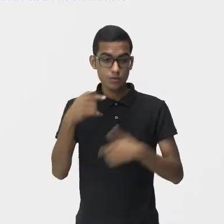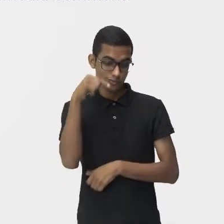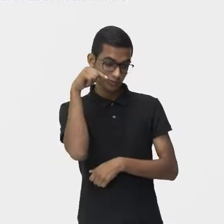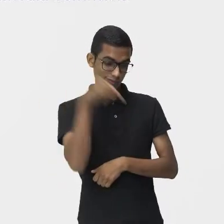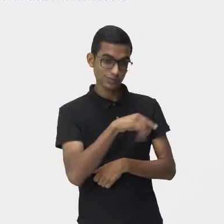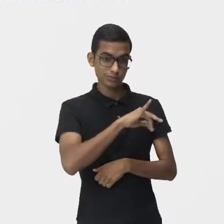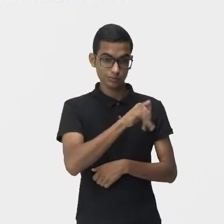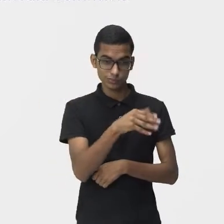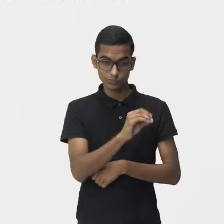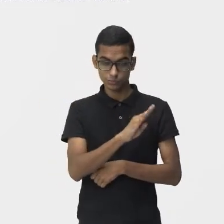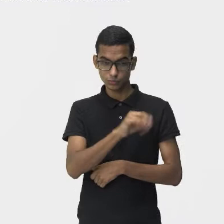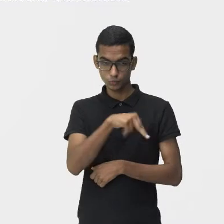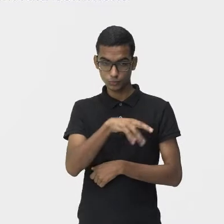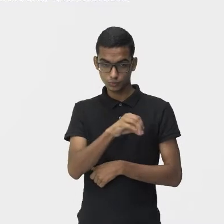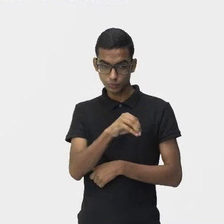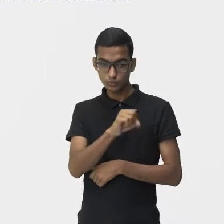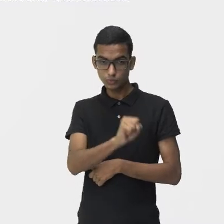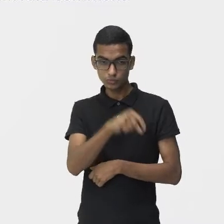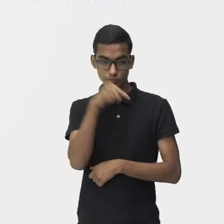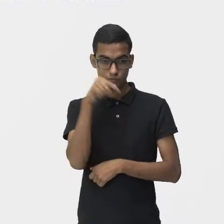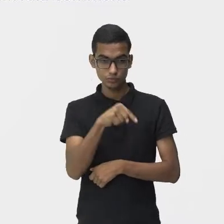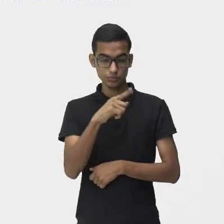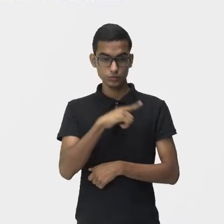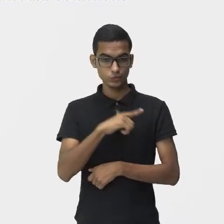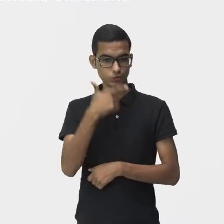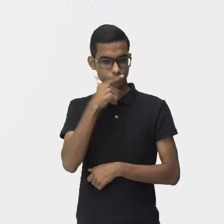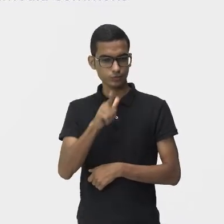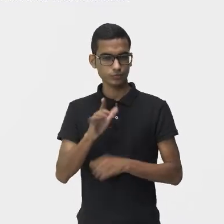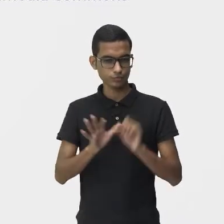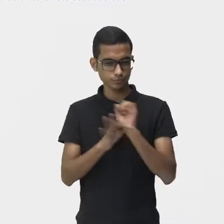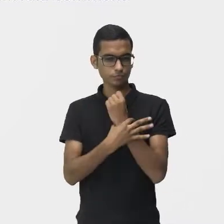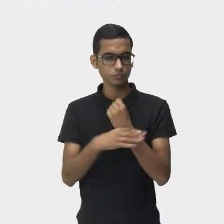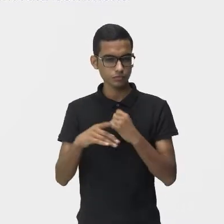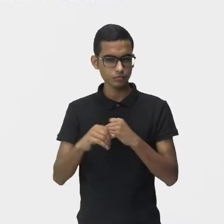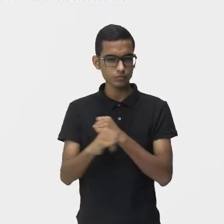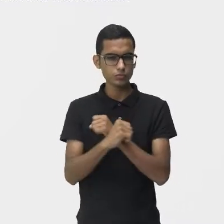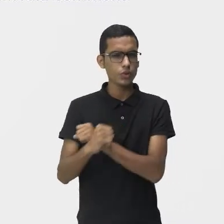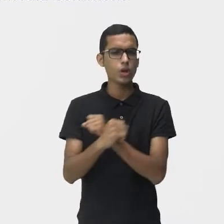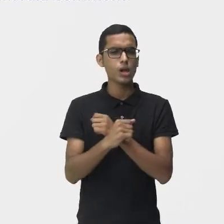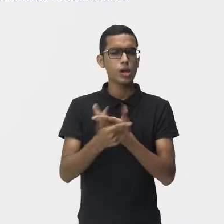ganhar força dentro desse período. Eles então defendiam medidas mais